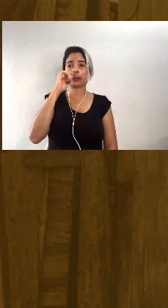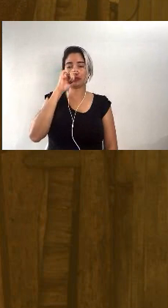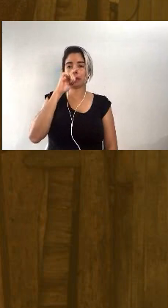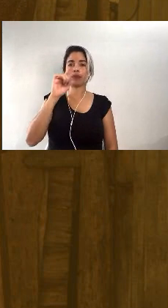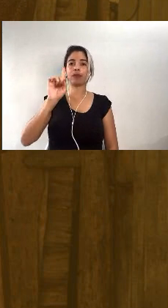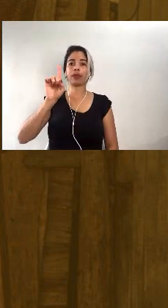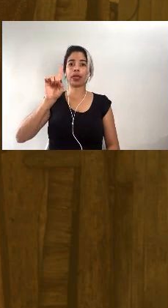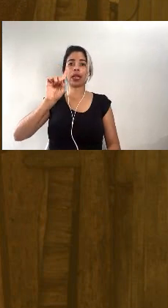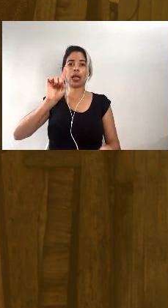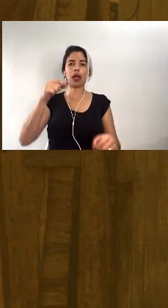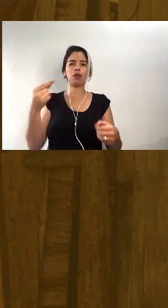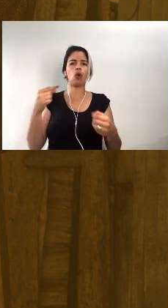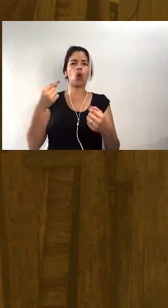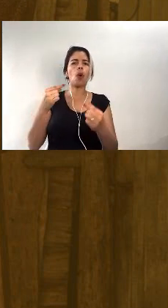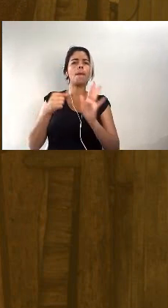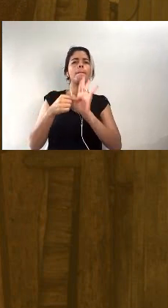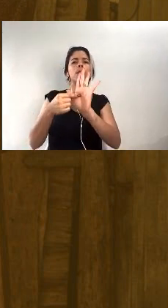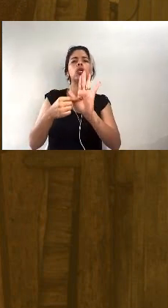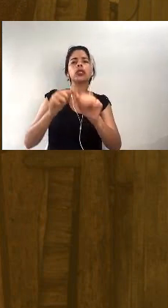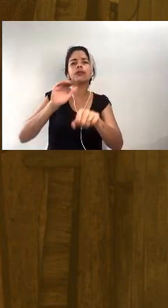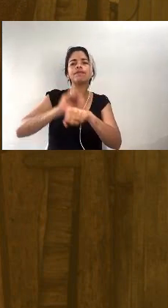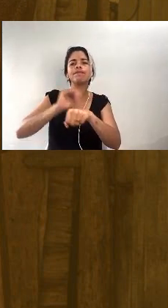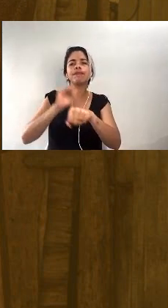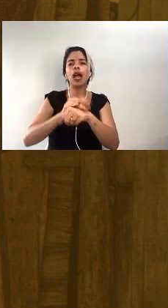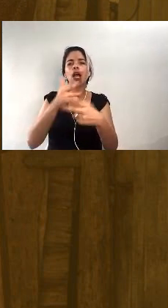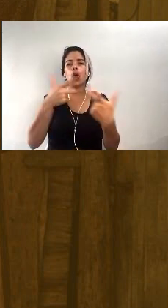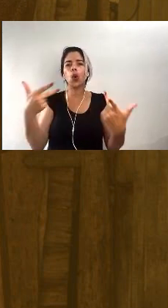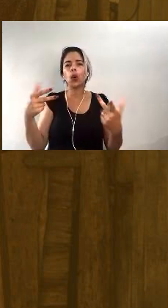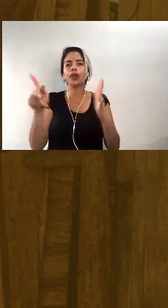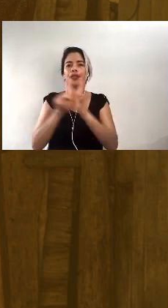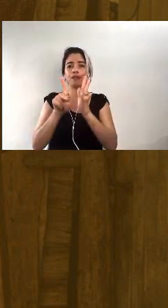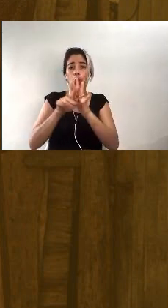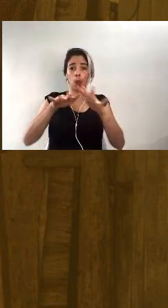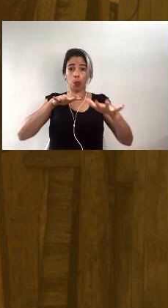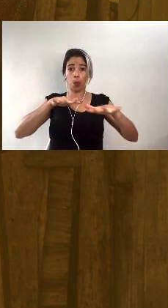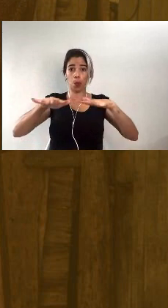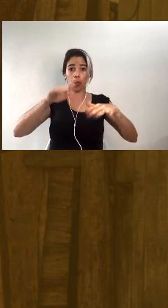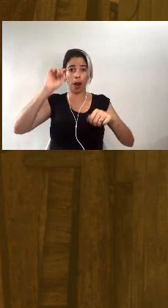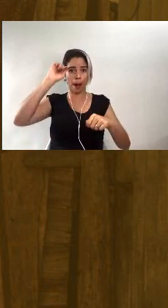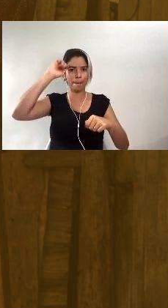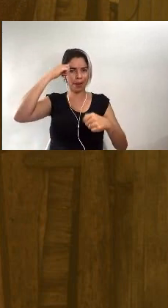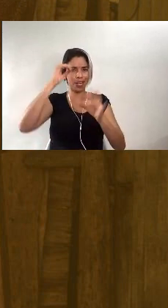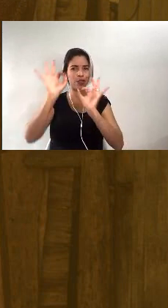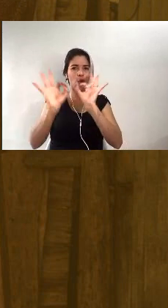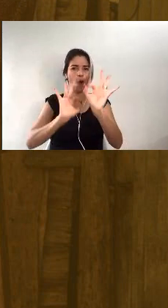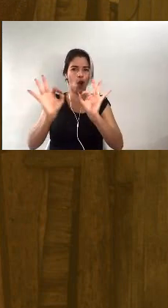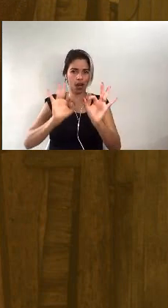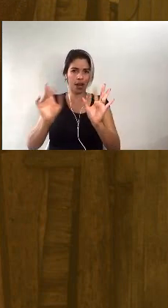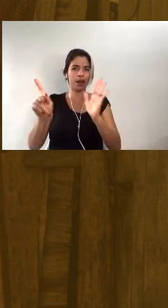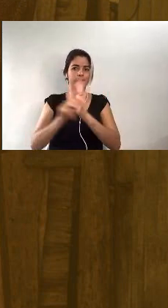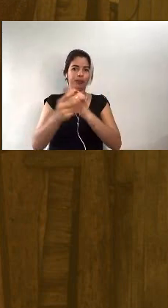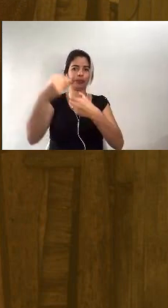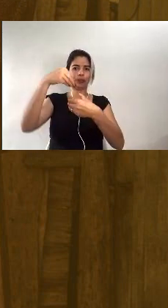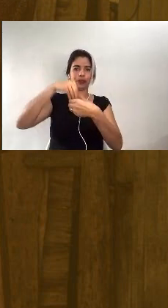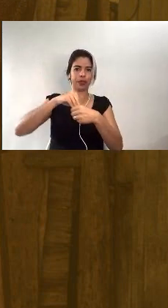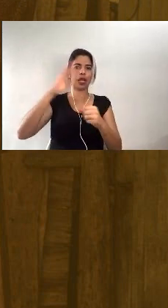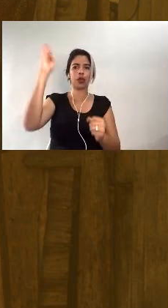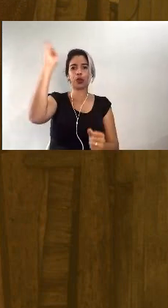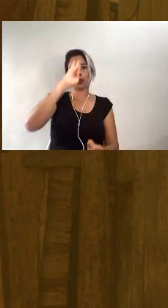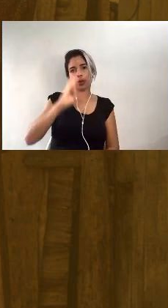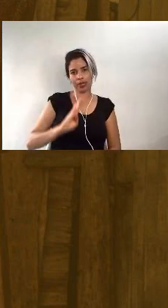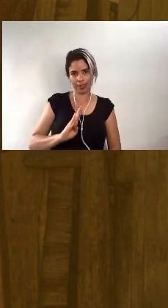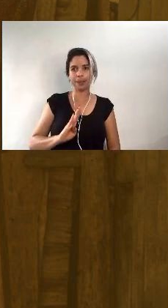trazendo um pouco mais pontualmente alguns elementos sobre o movimento negro organizado na República Brasileira após a abolição